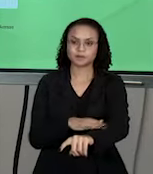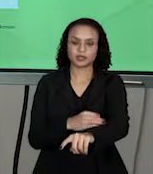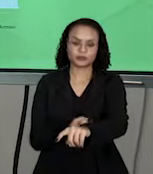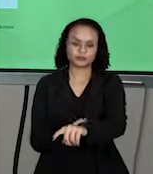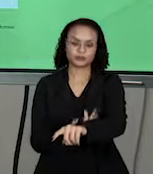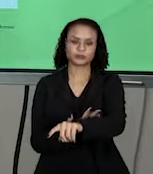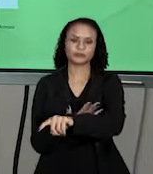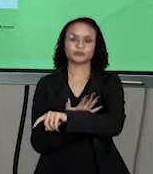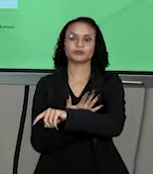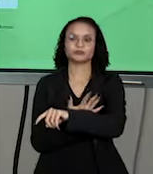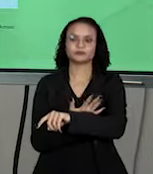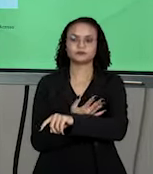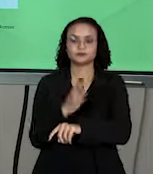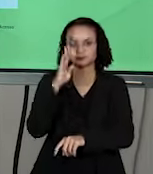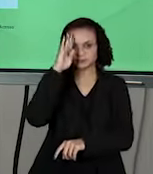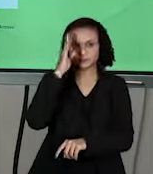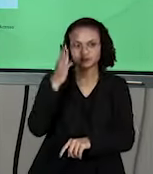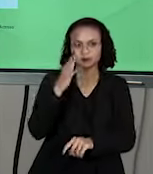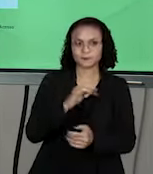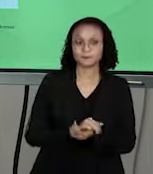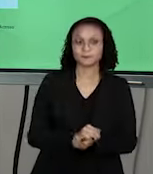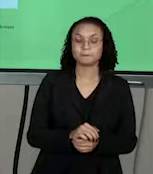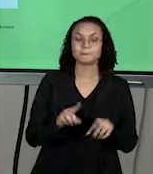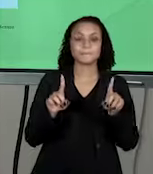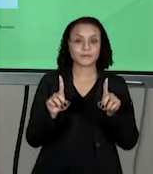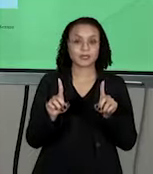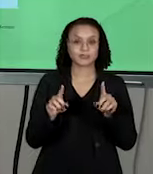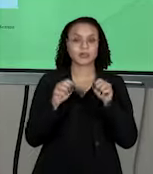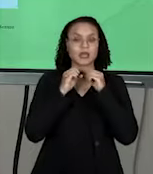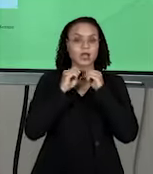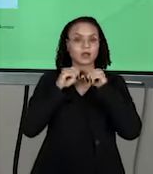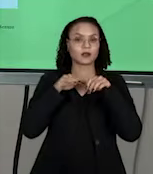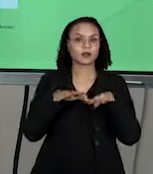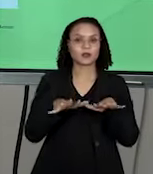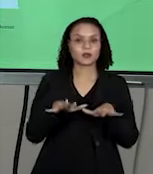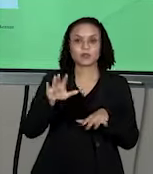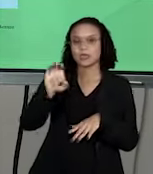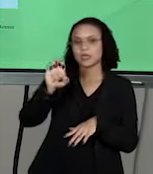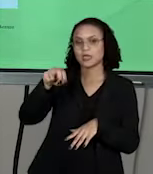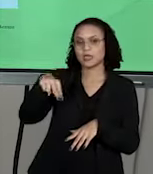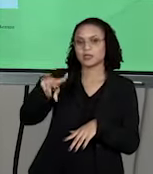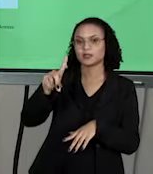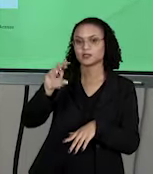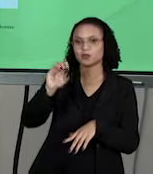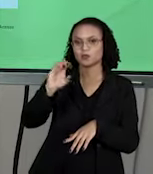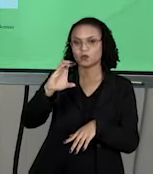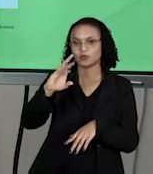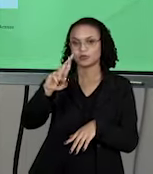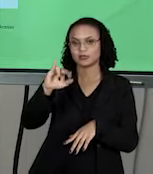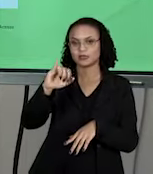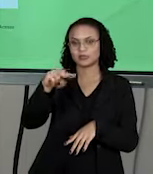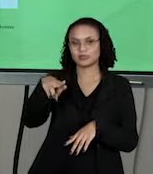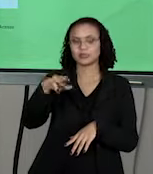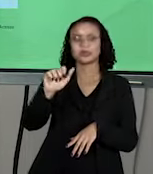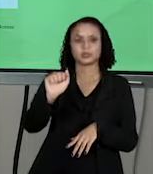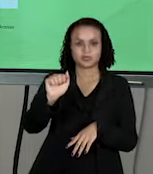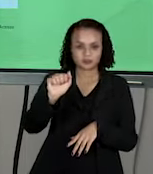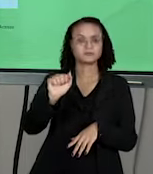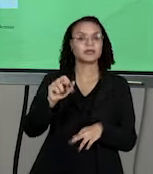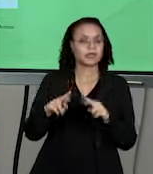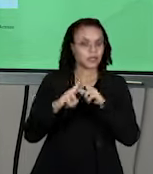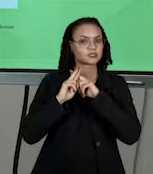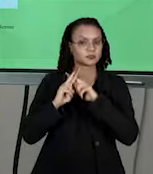glândula endócrina, né, que é responsável pela produção dos hormônios, né, na qual nós estamos estudando hoje,